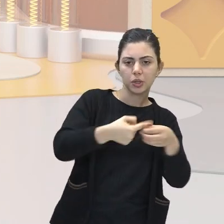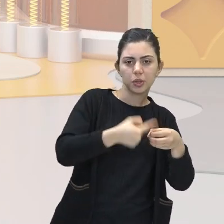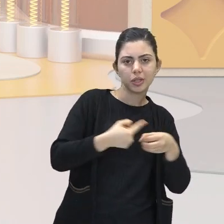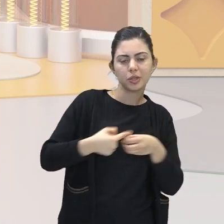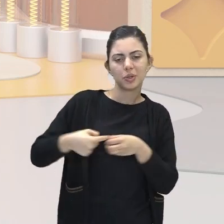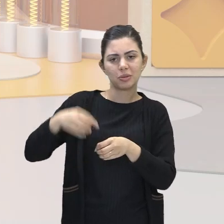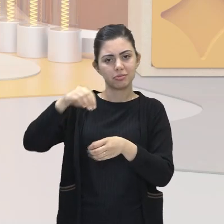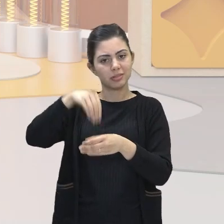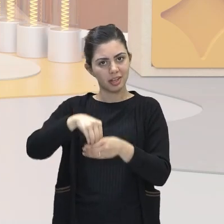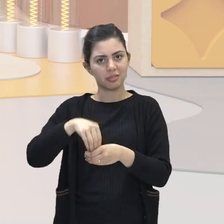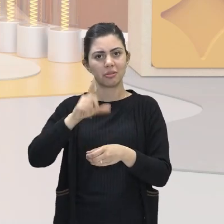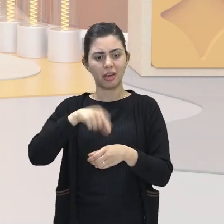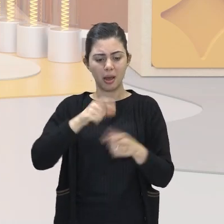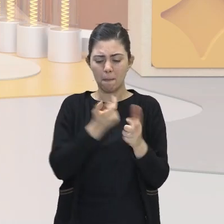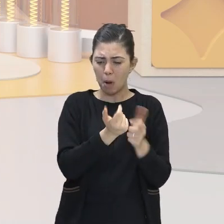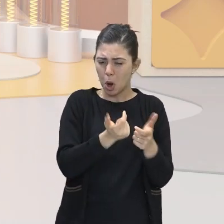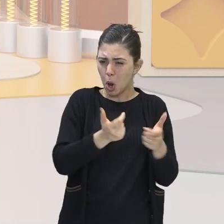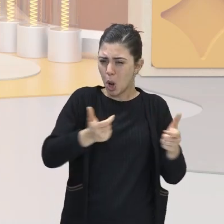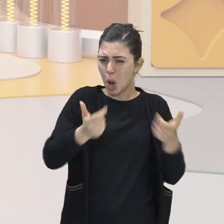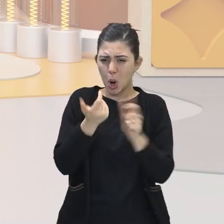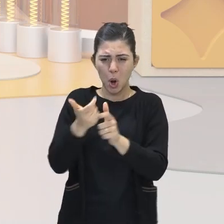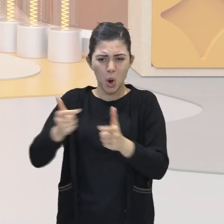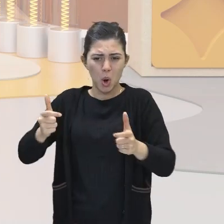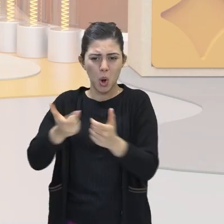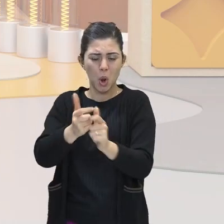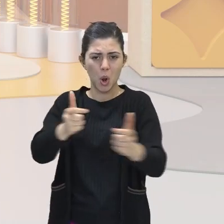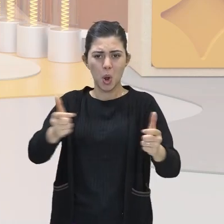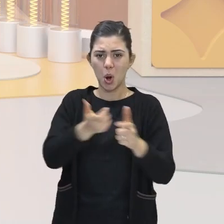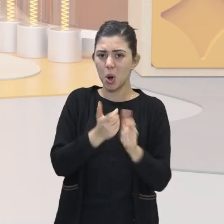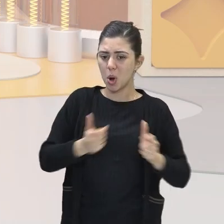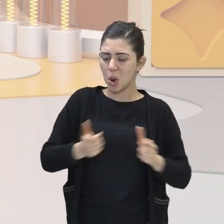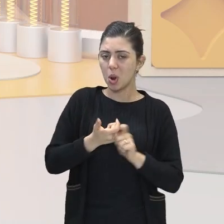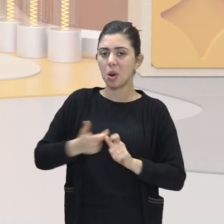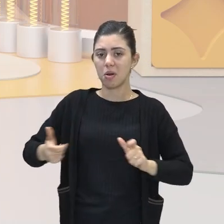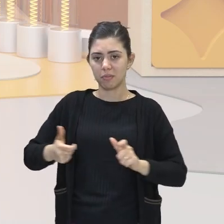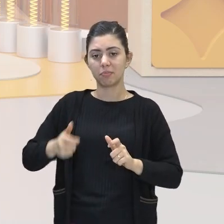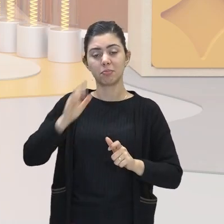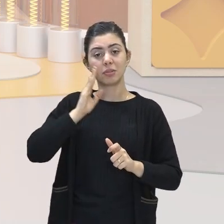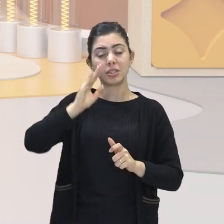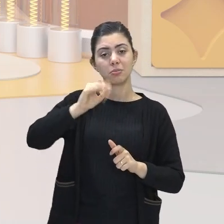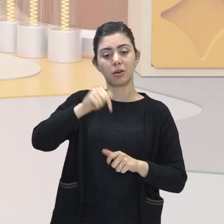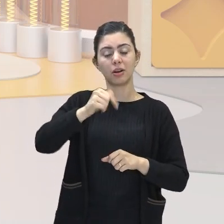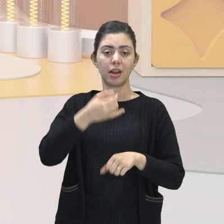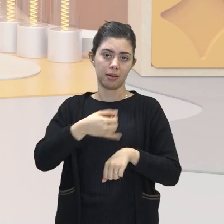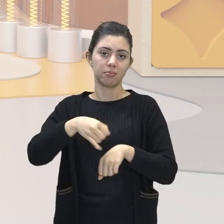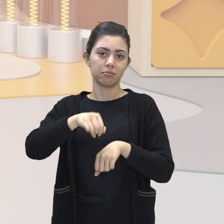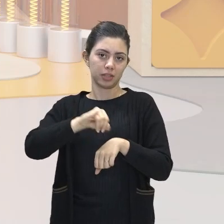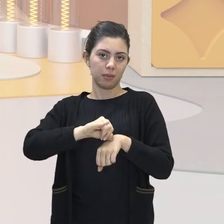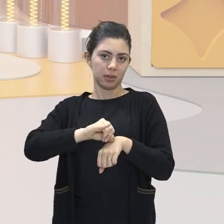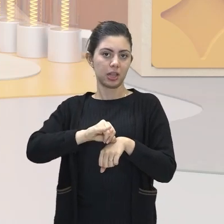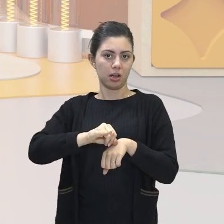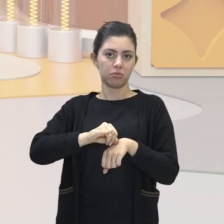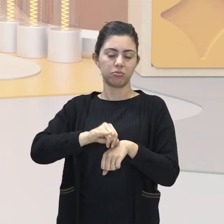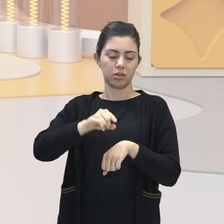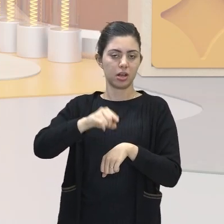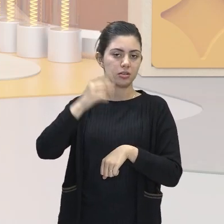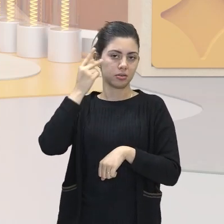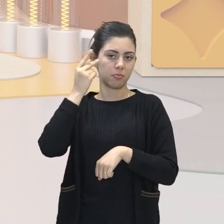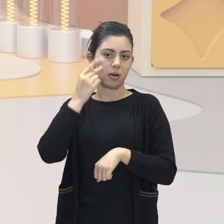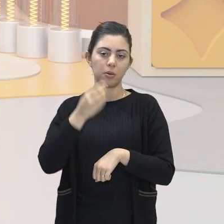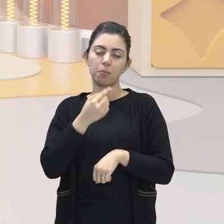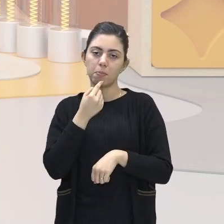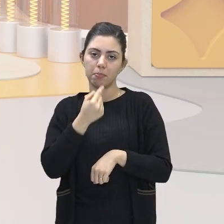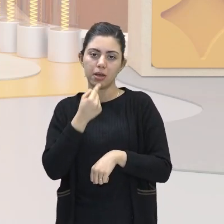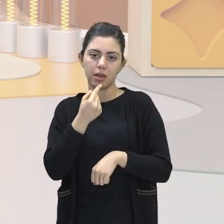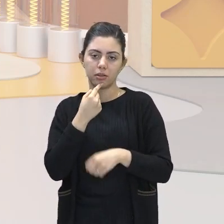são grandíssimas cidades, né? Ao redor ali, principalmente da região metropolitana de São Paulo, né? A